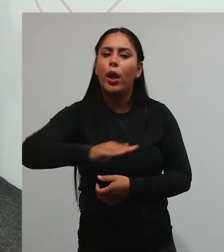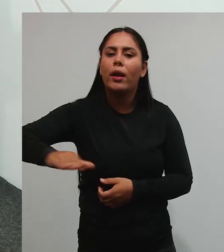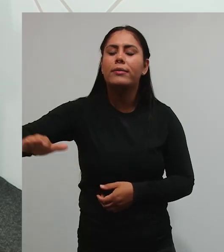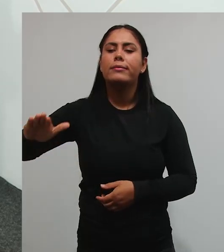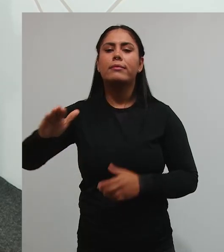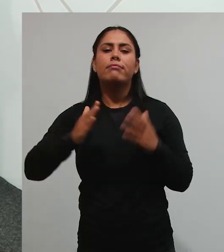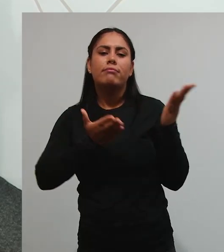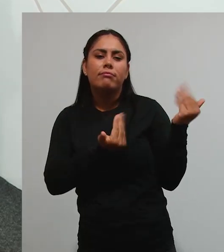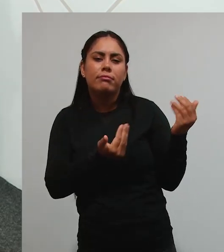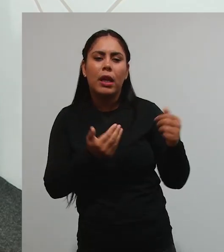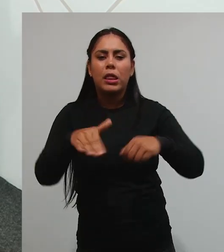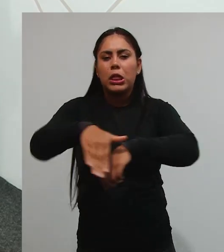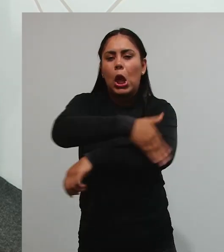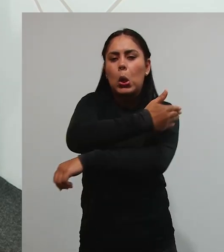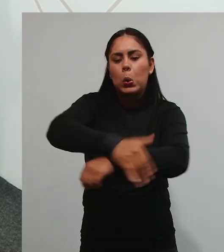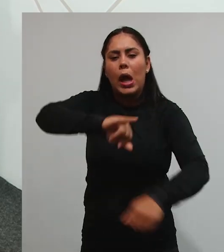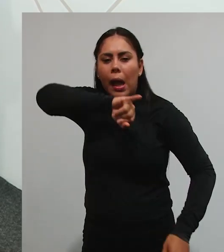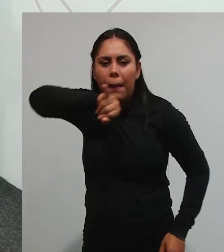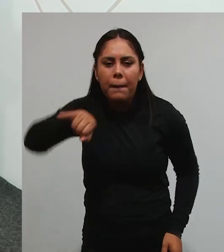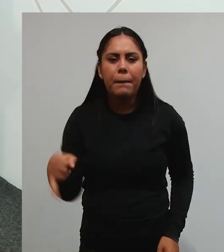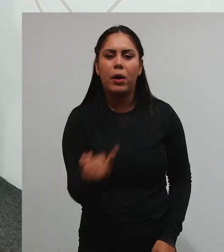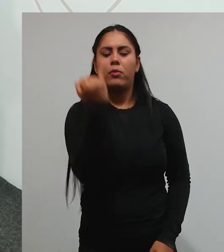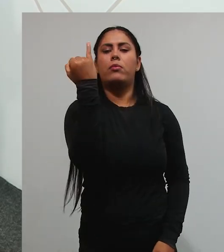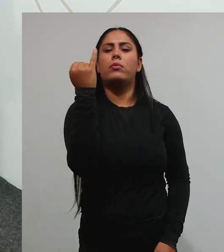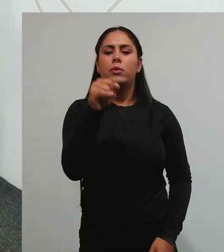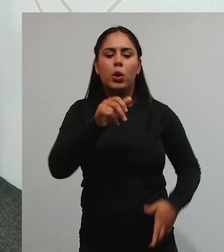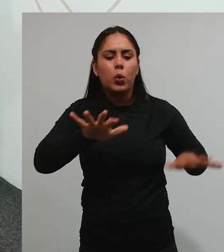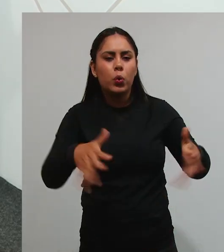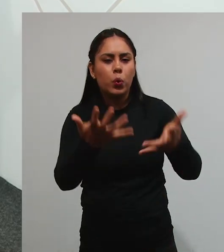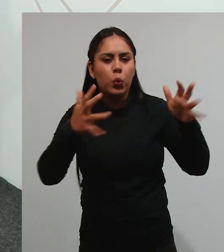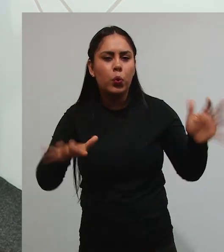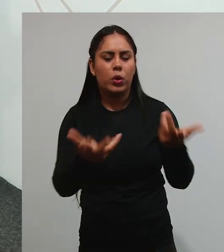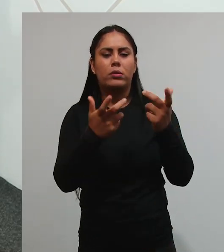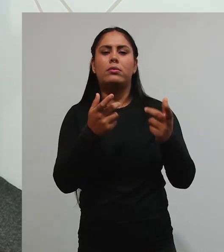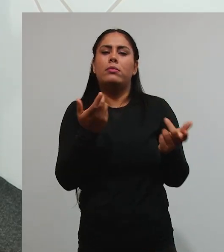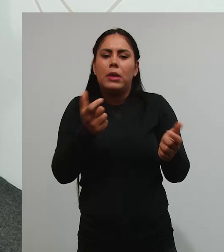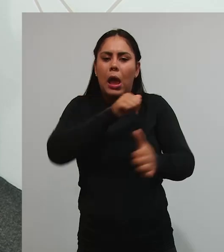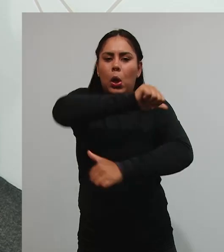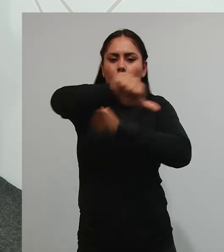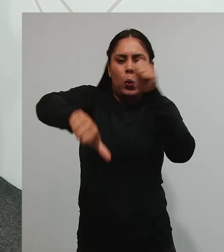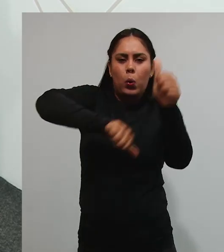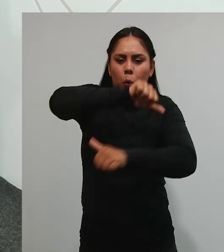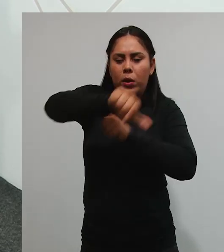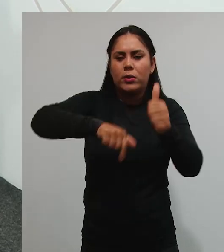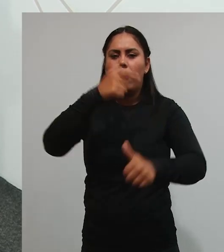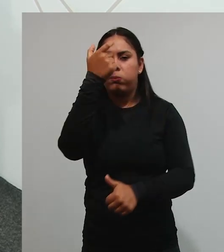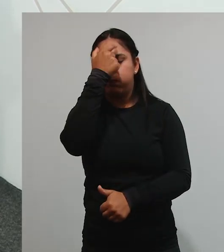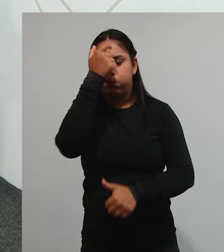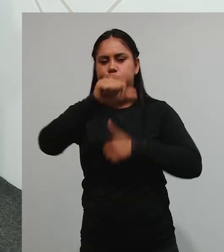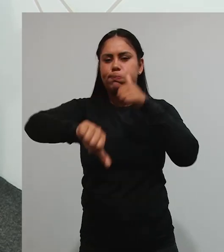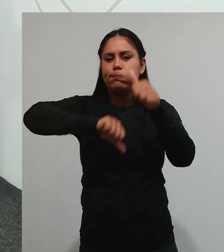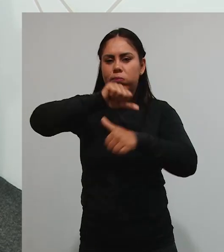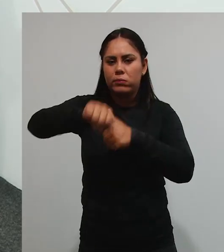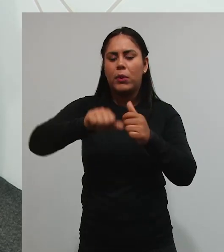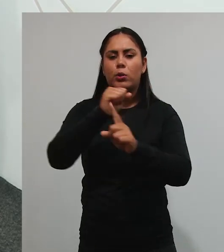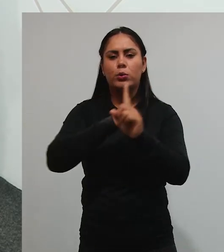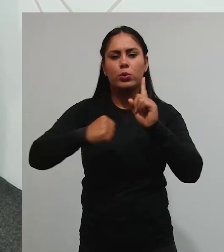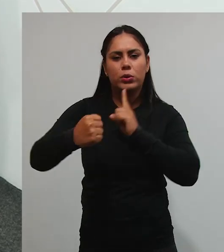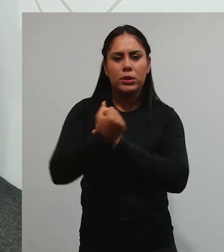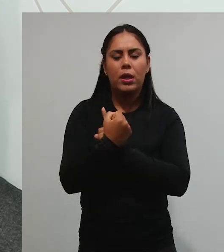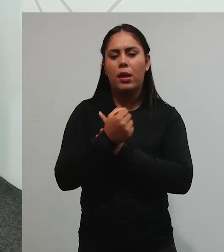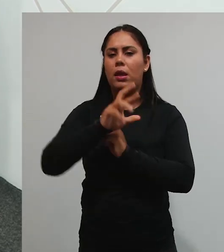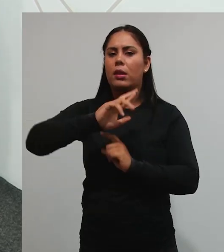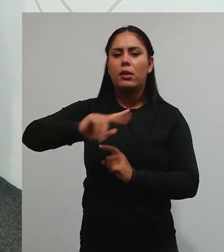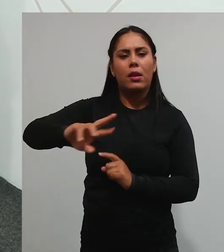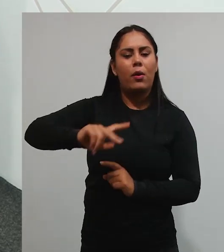rua, aproveitar o ensejo para provocar uma mudança, uma transformação social. Não